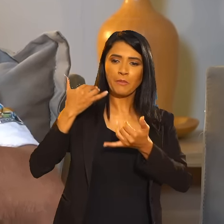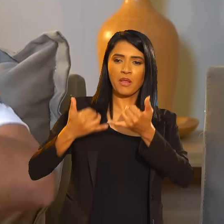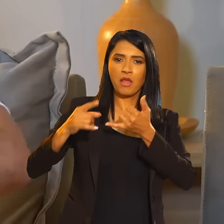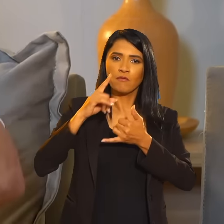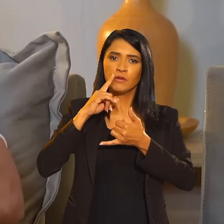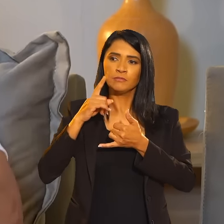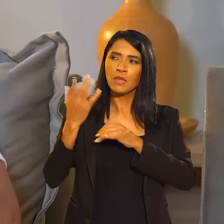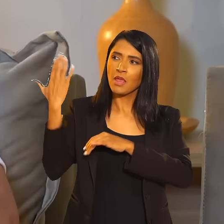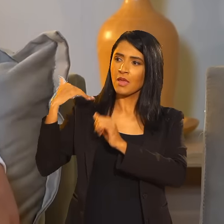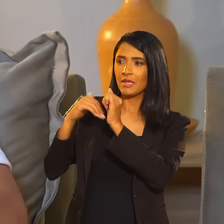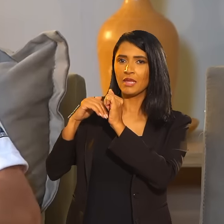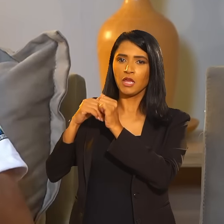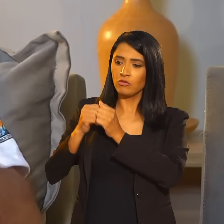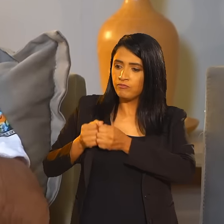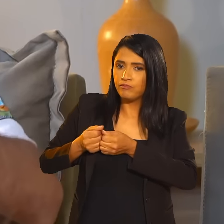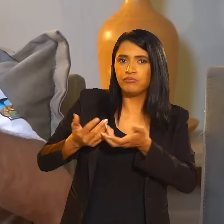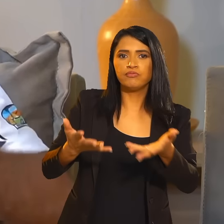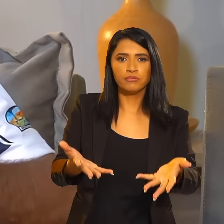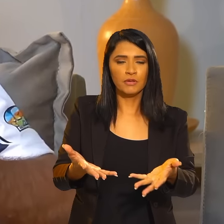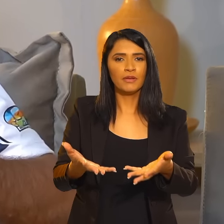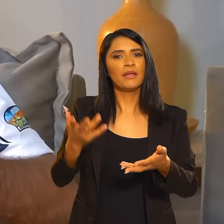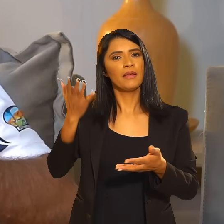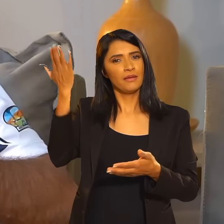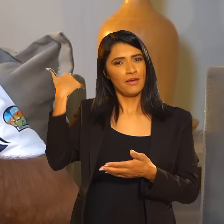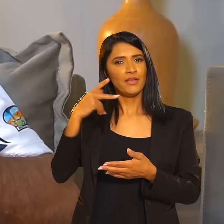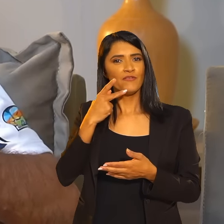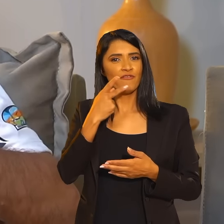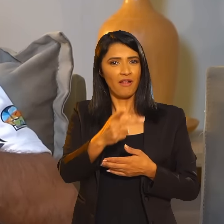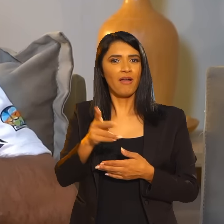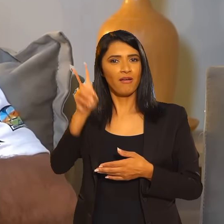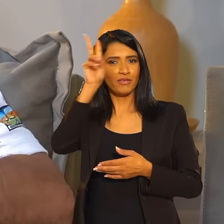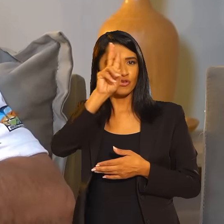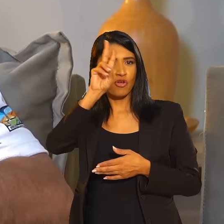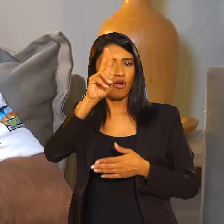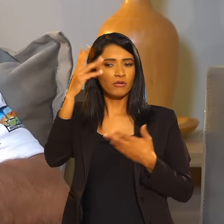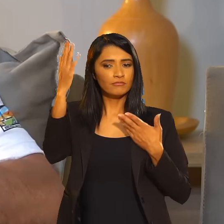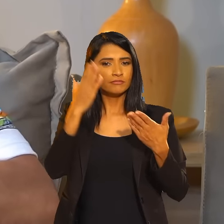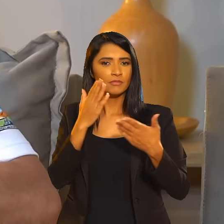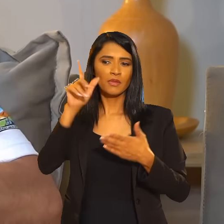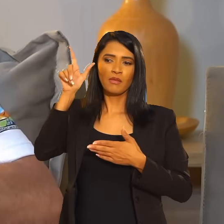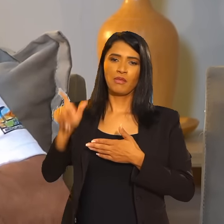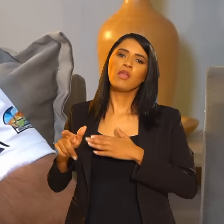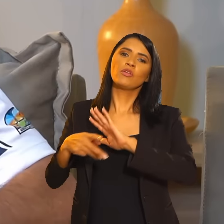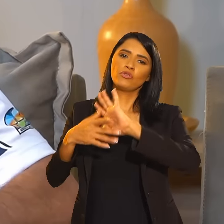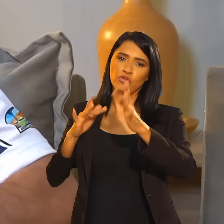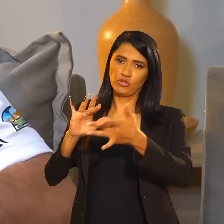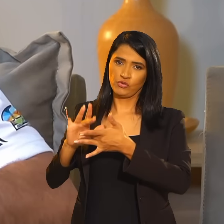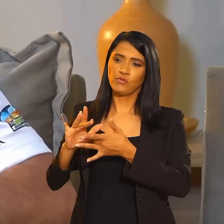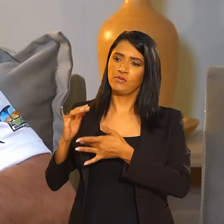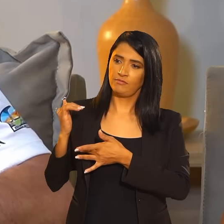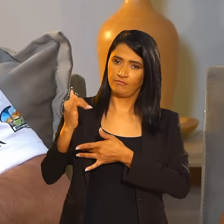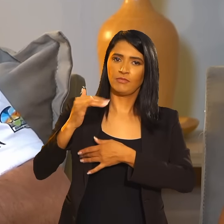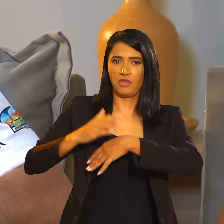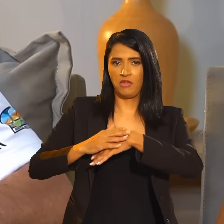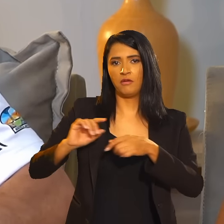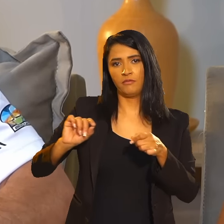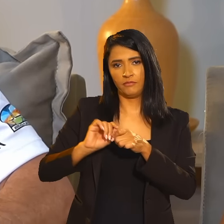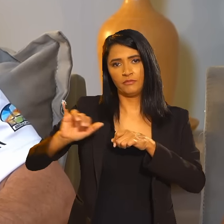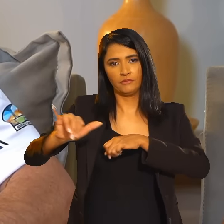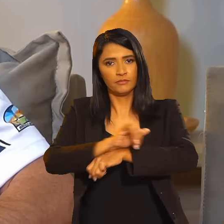passado. Parece que falar em parábolas já era algo que ia ser previsto para o Messias, né? E ele traz